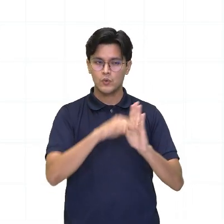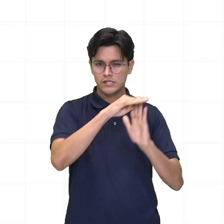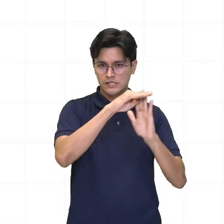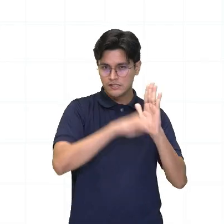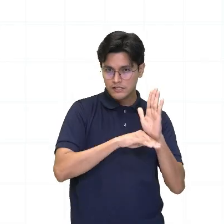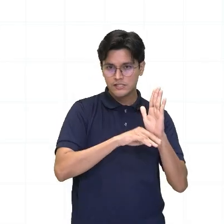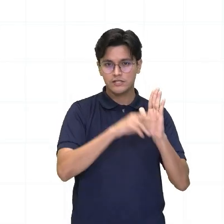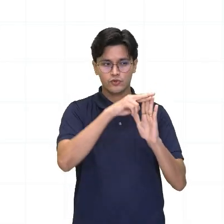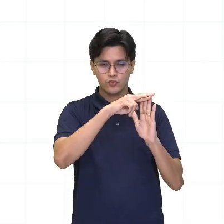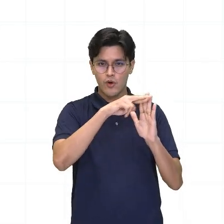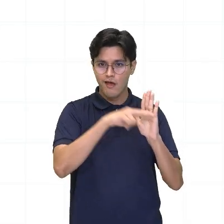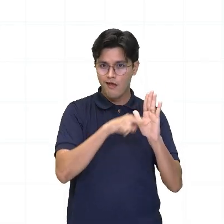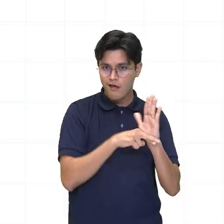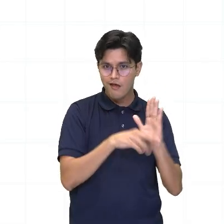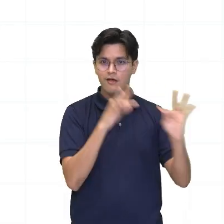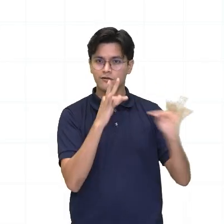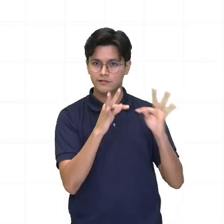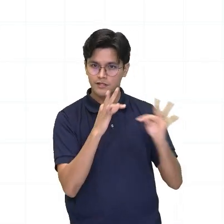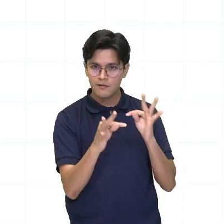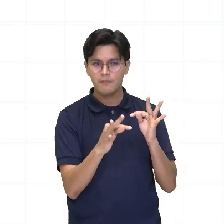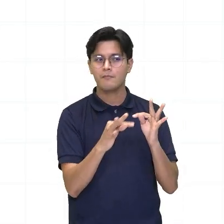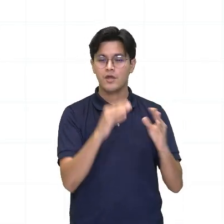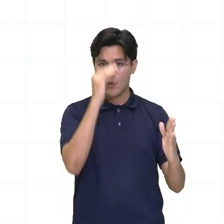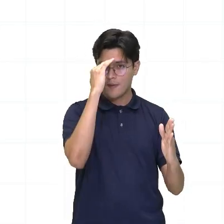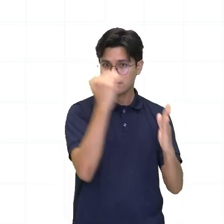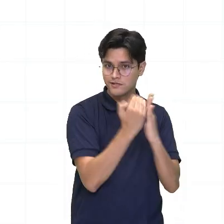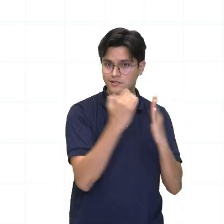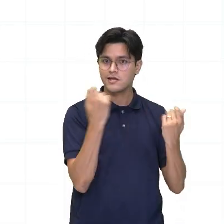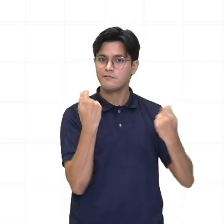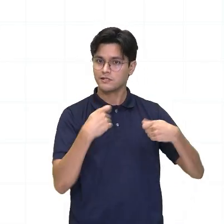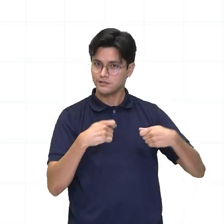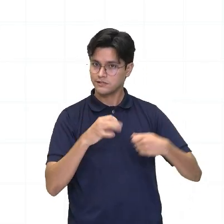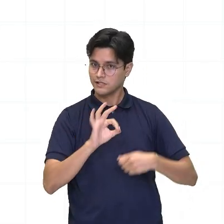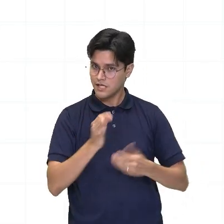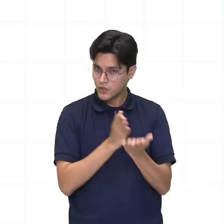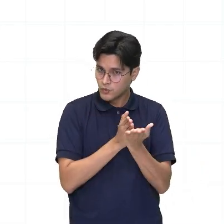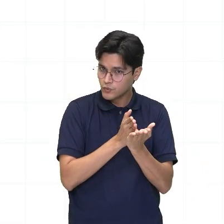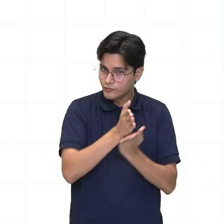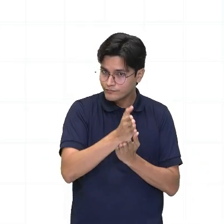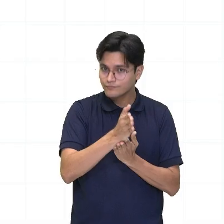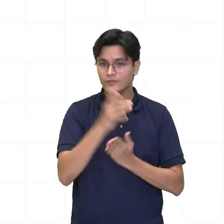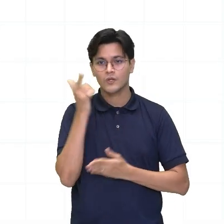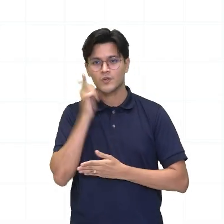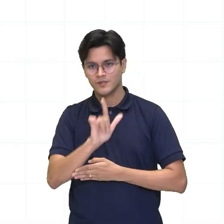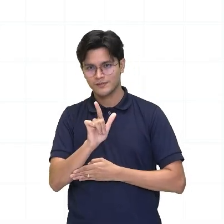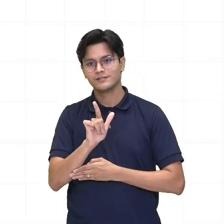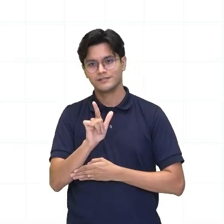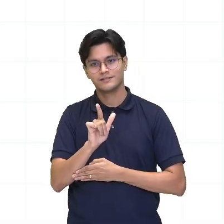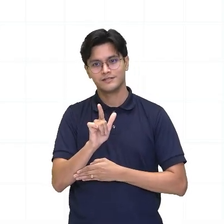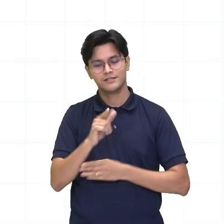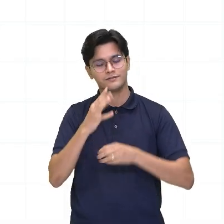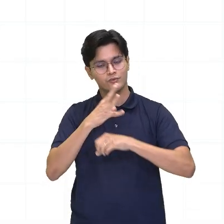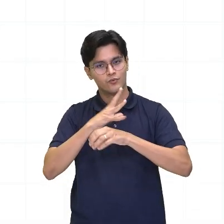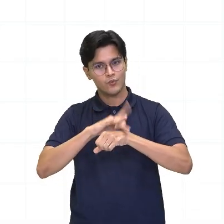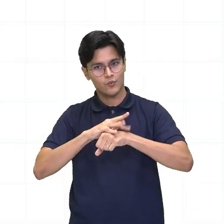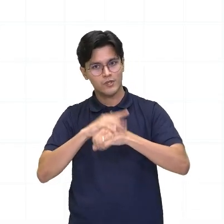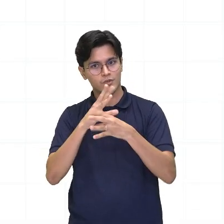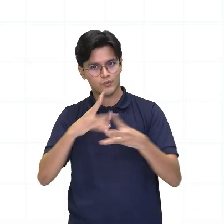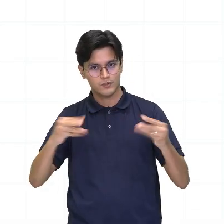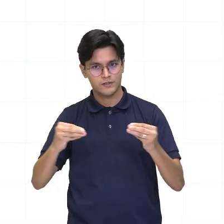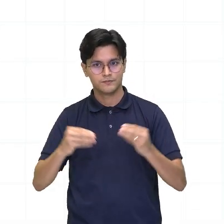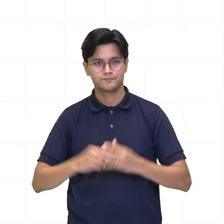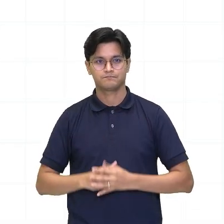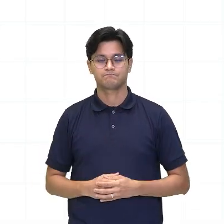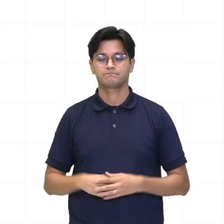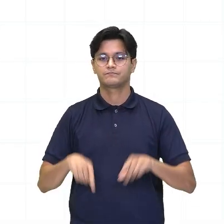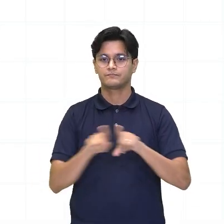bactéria pode se instalar no organismo e levar a óbito. E nós temos aí doenças infecciosas causadas por fungos,